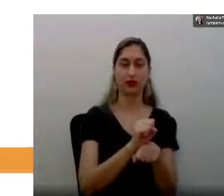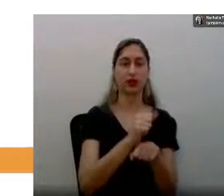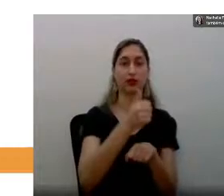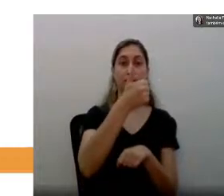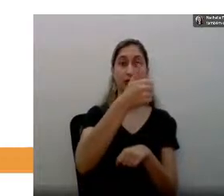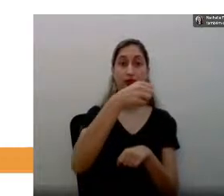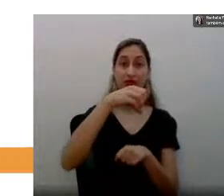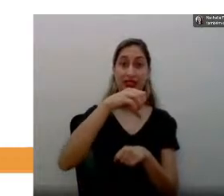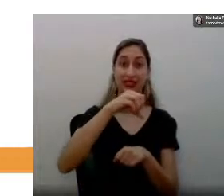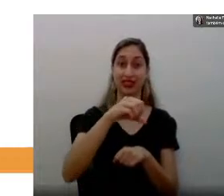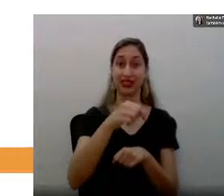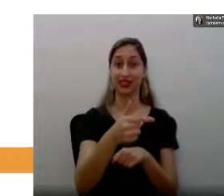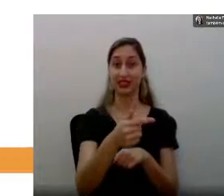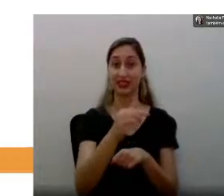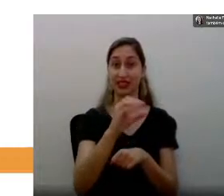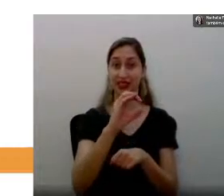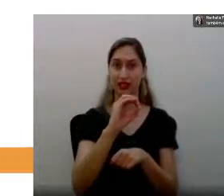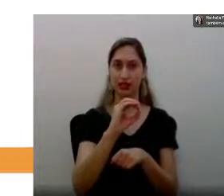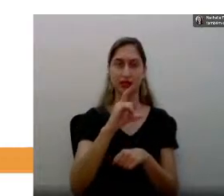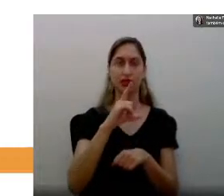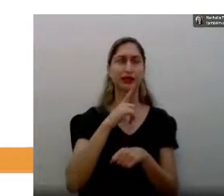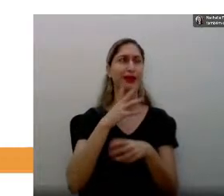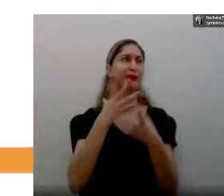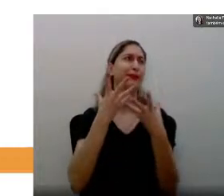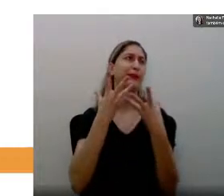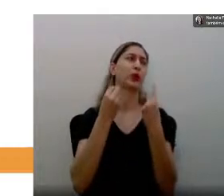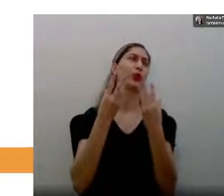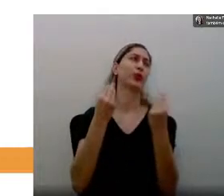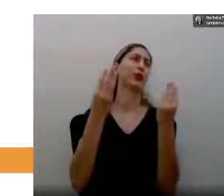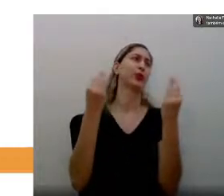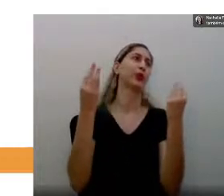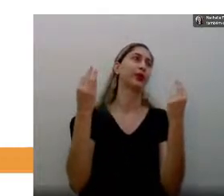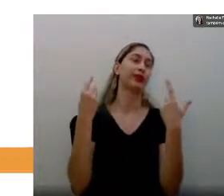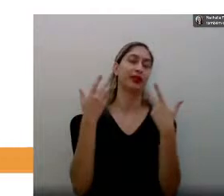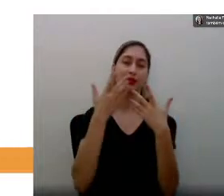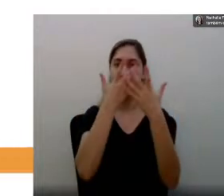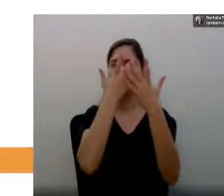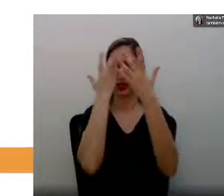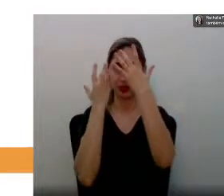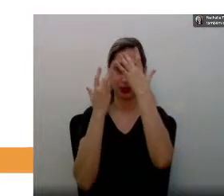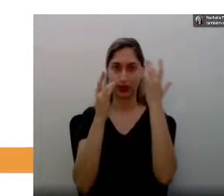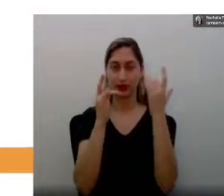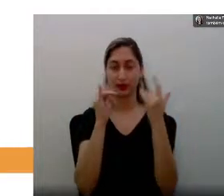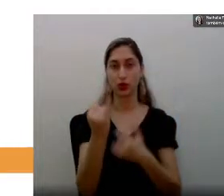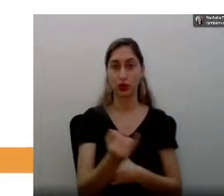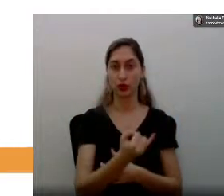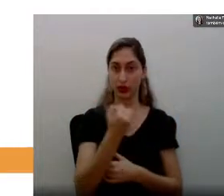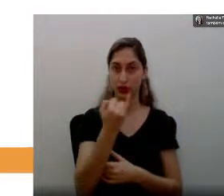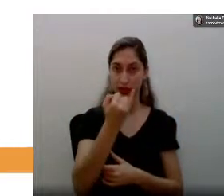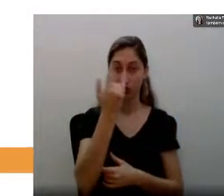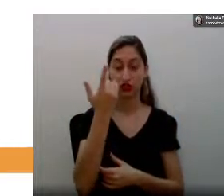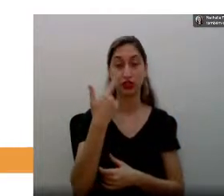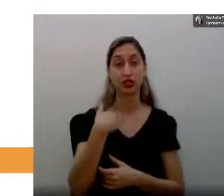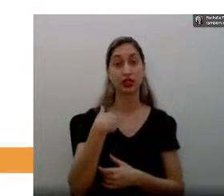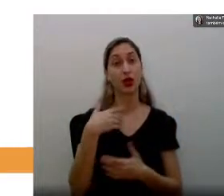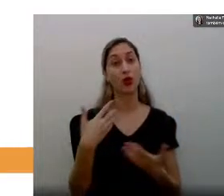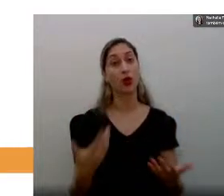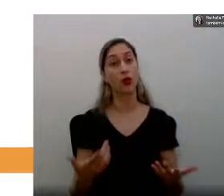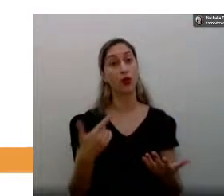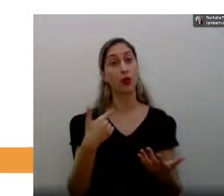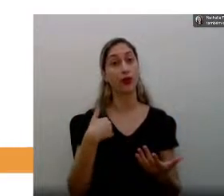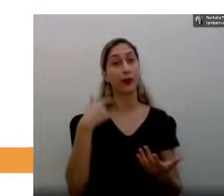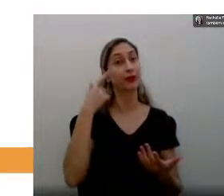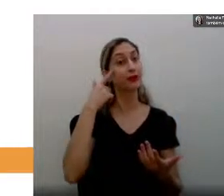e várias pessoas construíram astronomia aqui na cidade tá então a gente pensou né em algumas